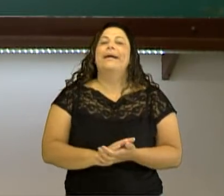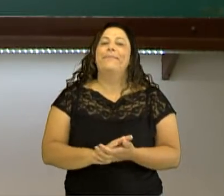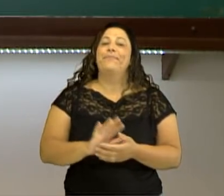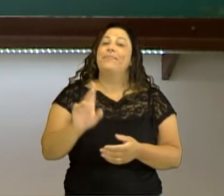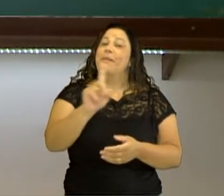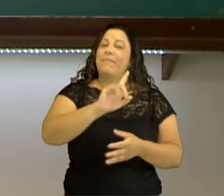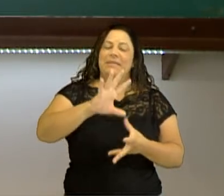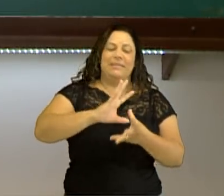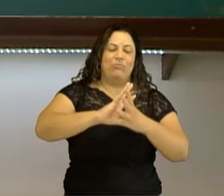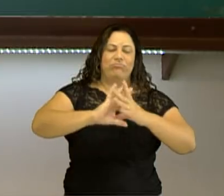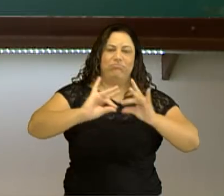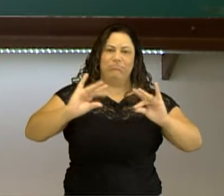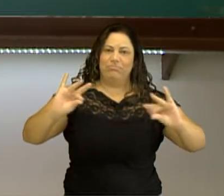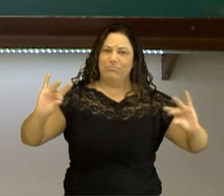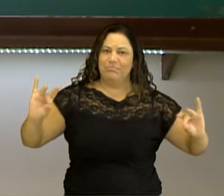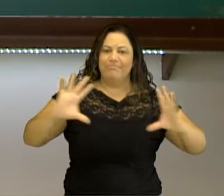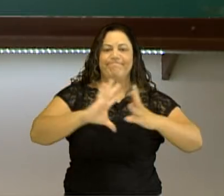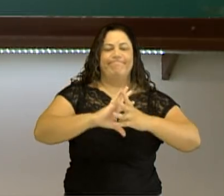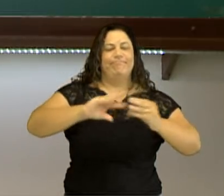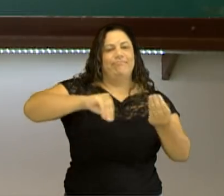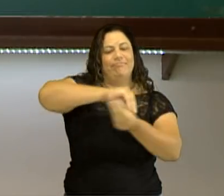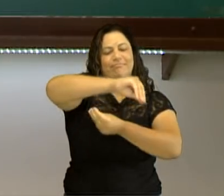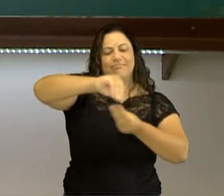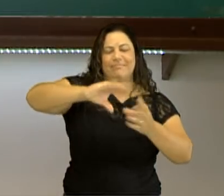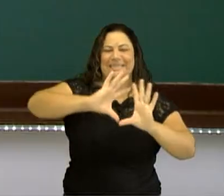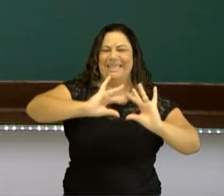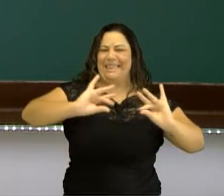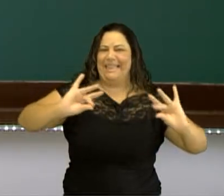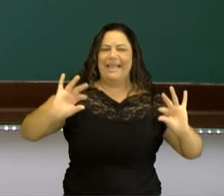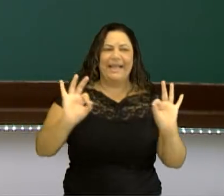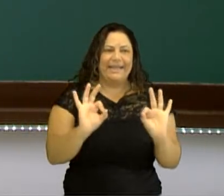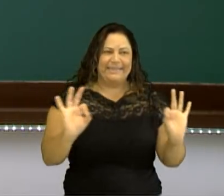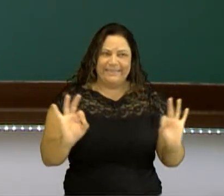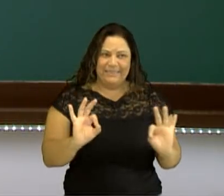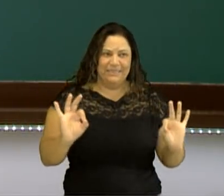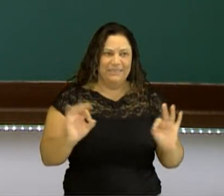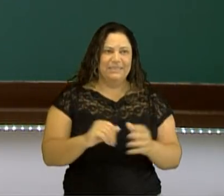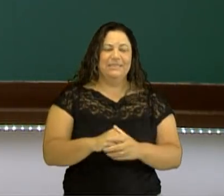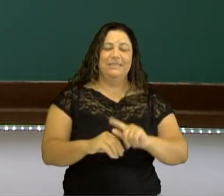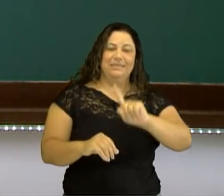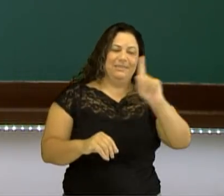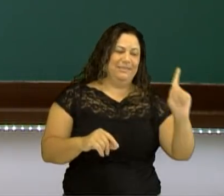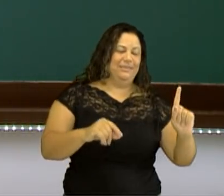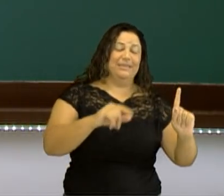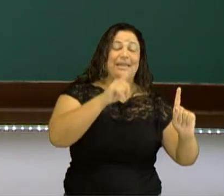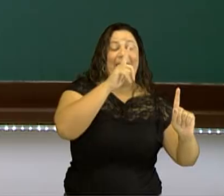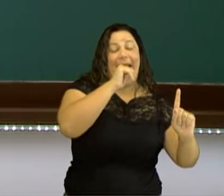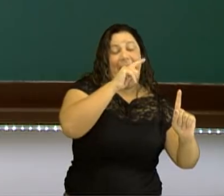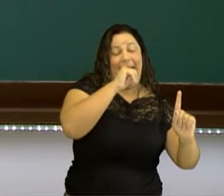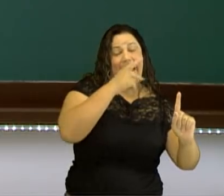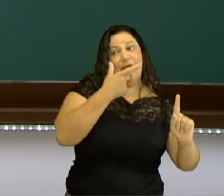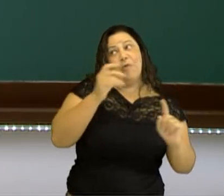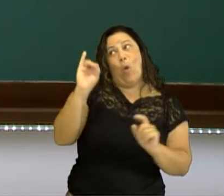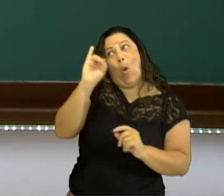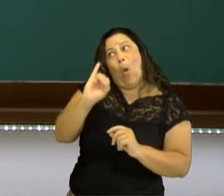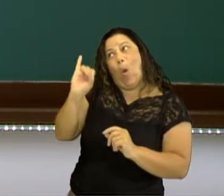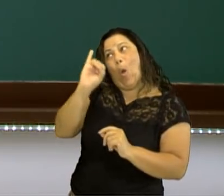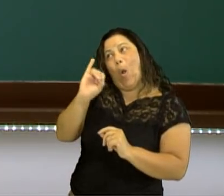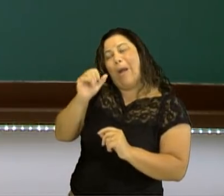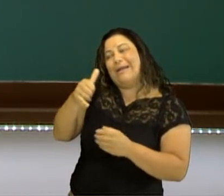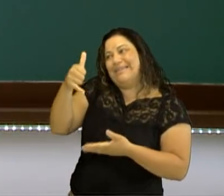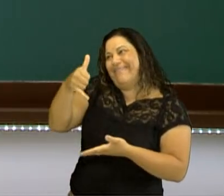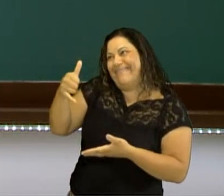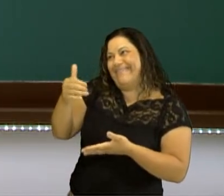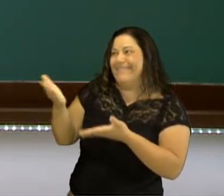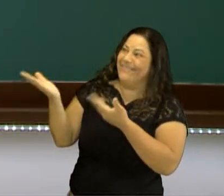se dissolvem facilmente. Olha só a imagem que a gente tem aqui. A gotinha de água falando: "Oi, óleo, quer sair com a